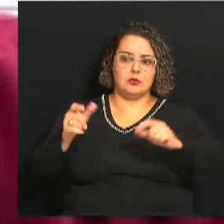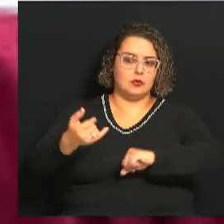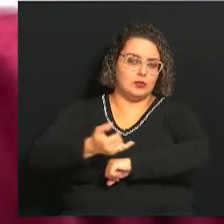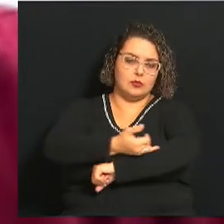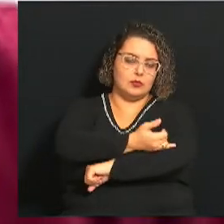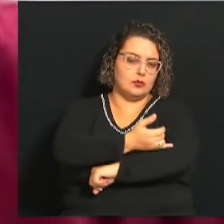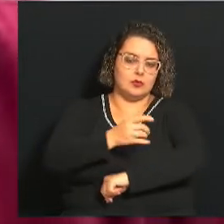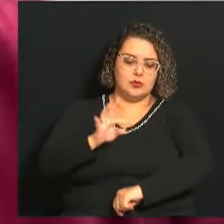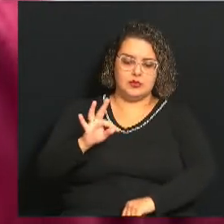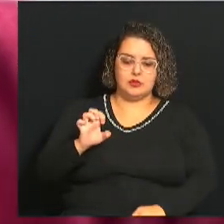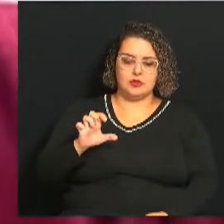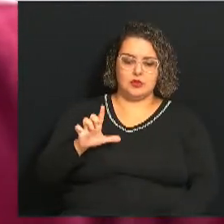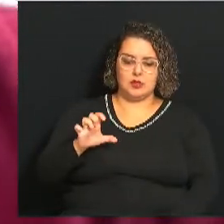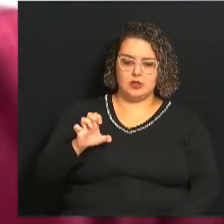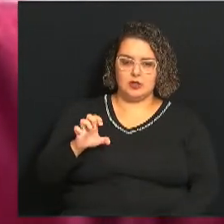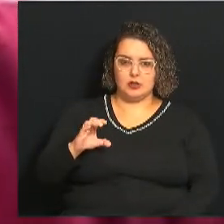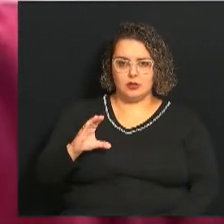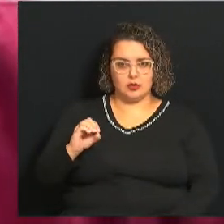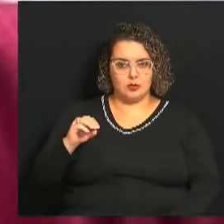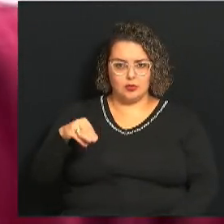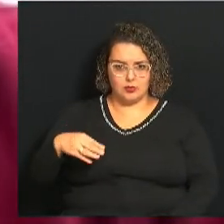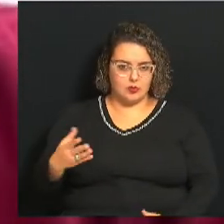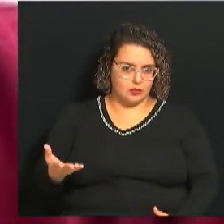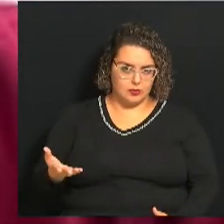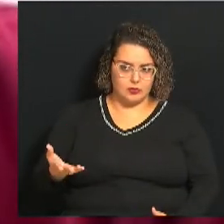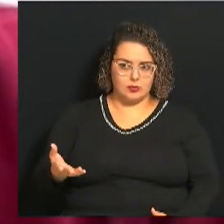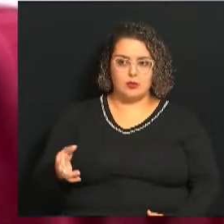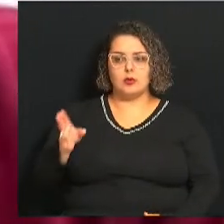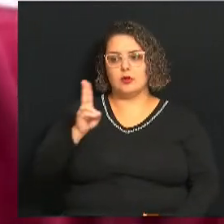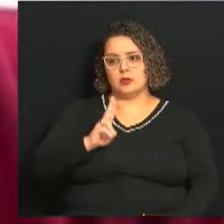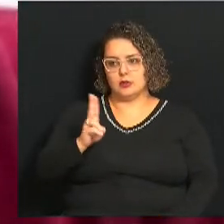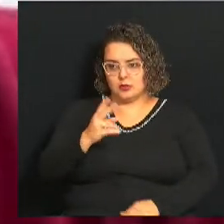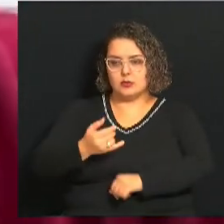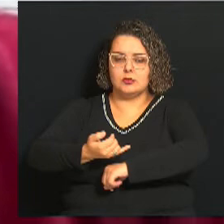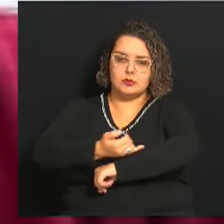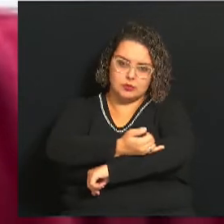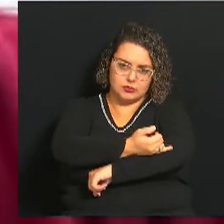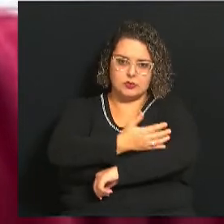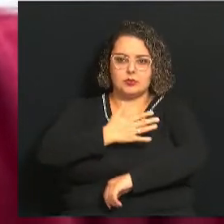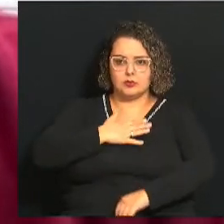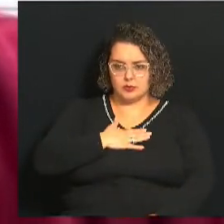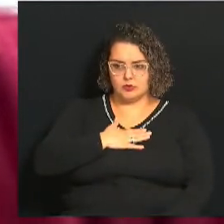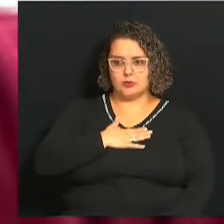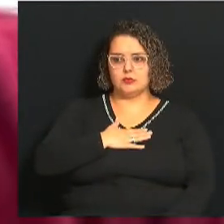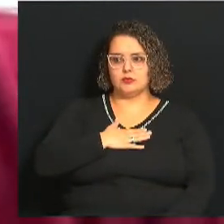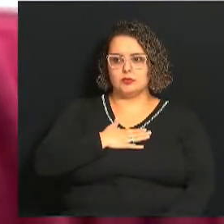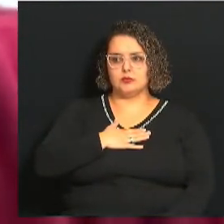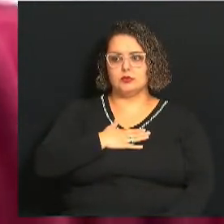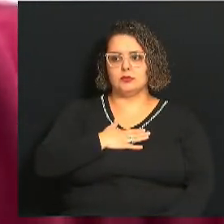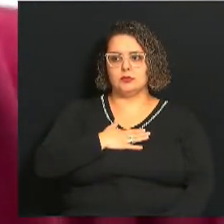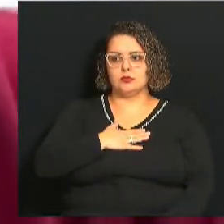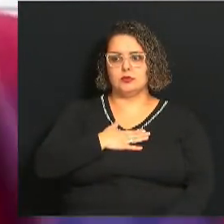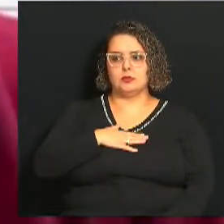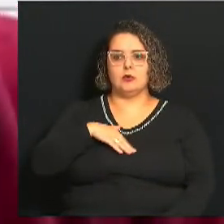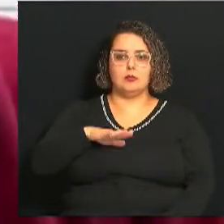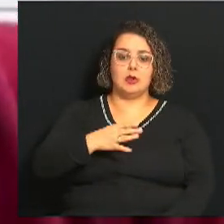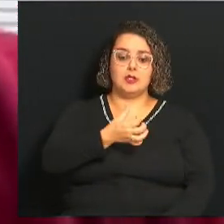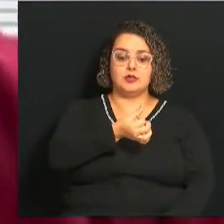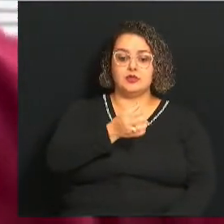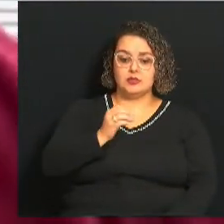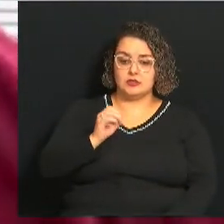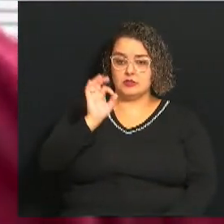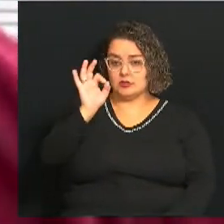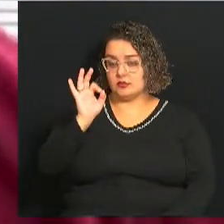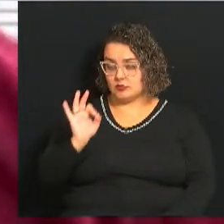telecom. Então, se utiliza a nossa infraestrutura e o que se remunera, mais de 60% dessa